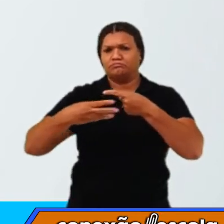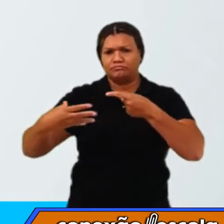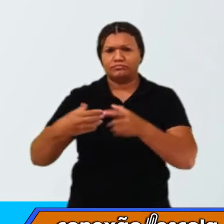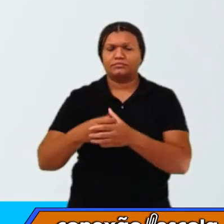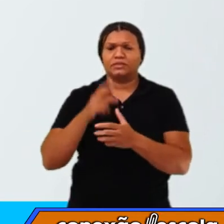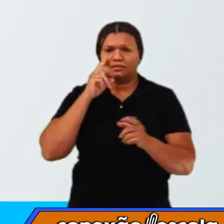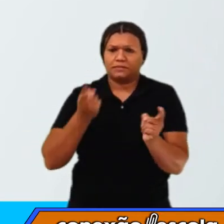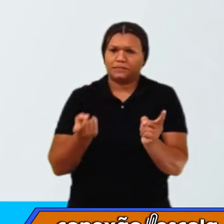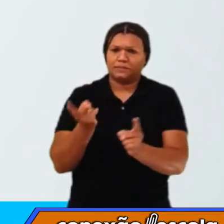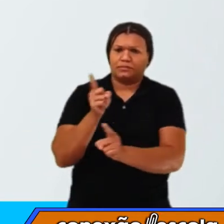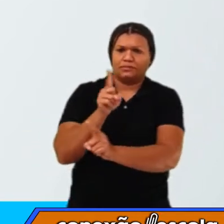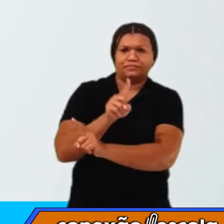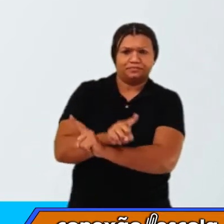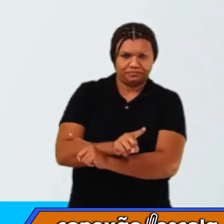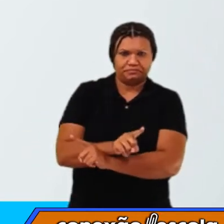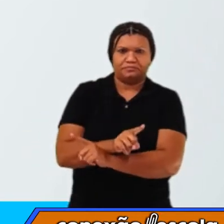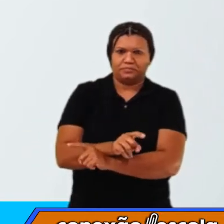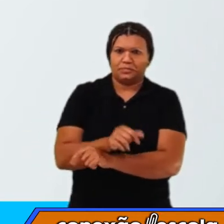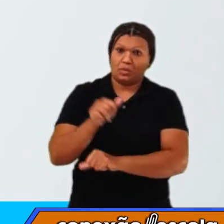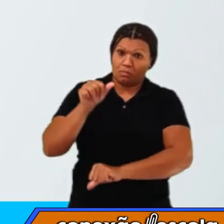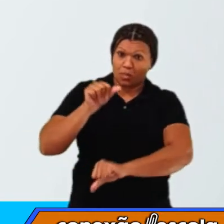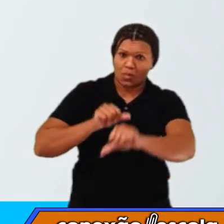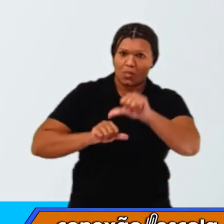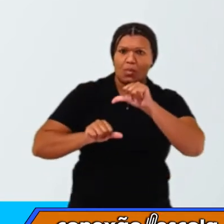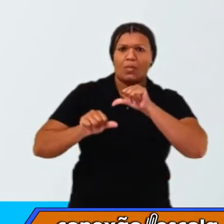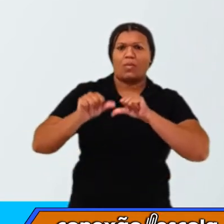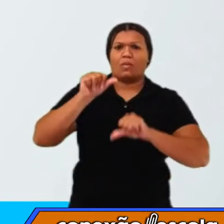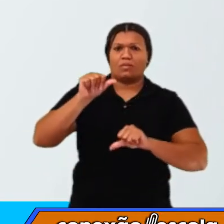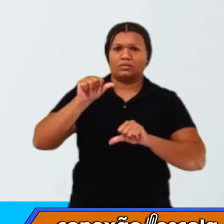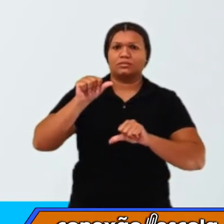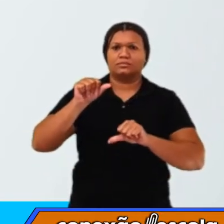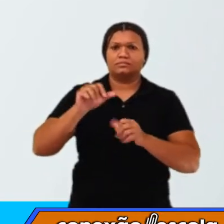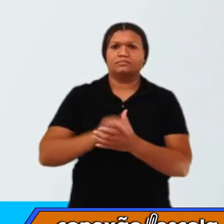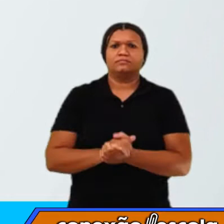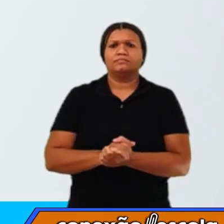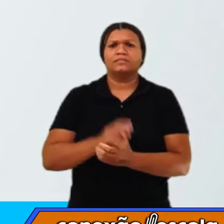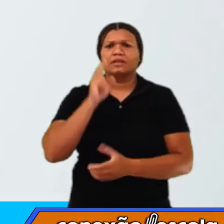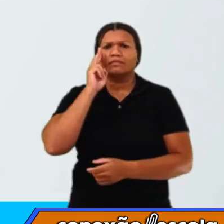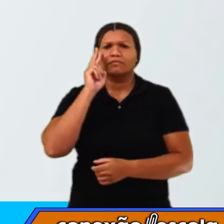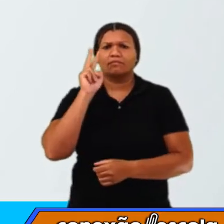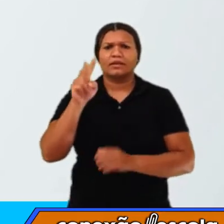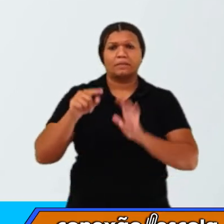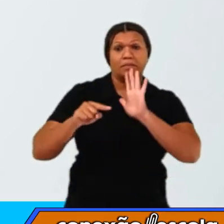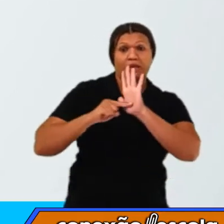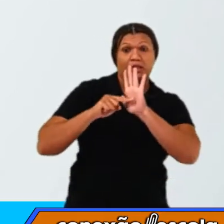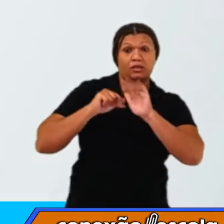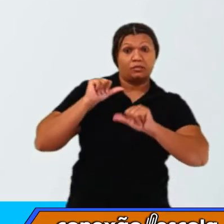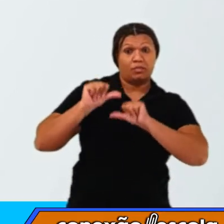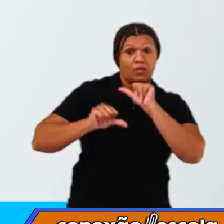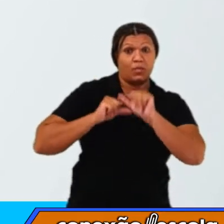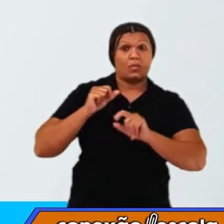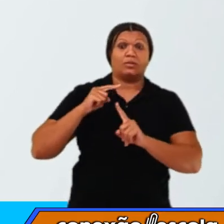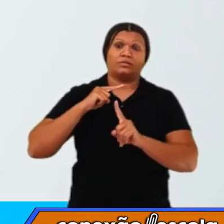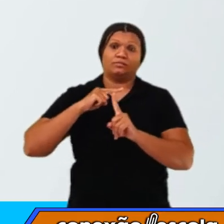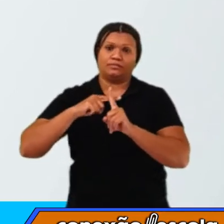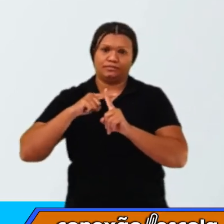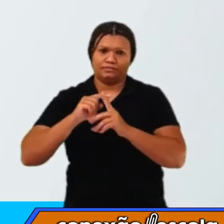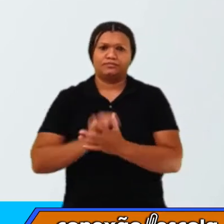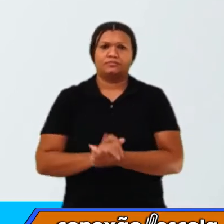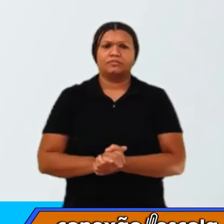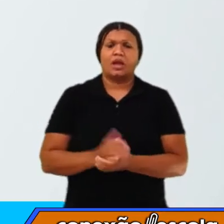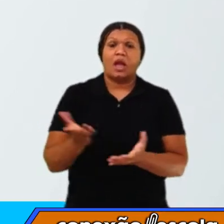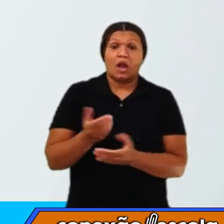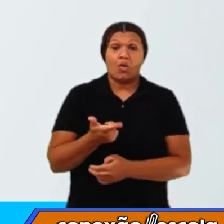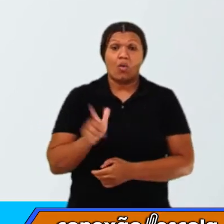ficou um terço final do expoente muda e deu um nó no agora eu vou mostrar de outro jeito tá eu vou